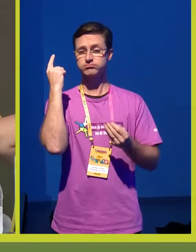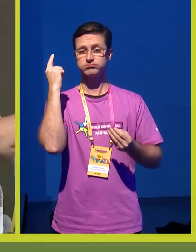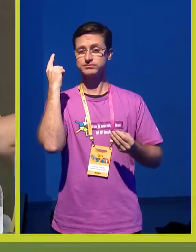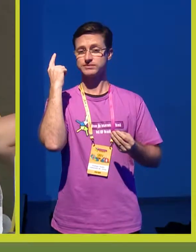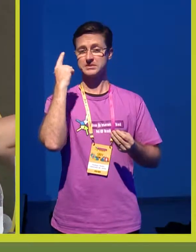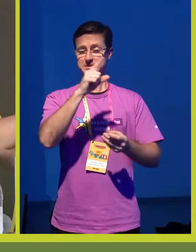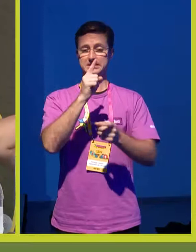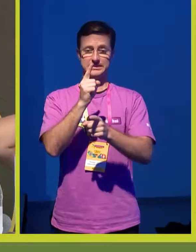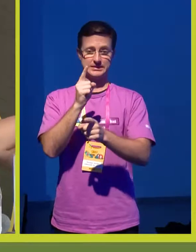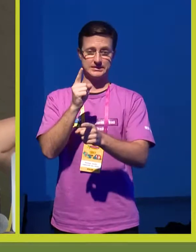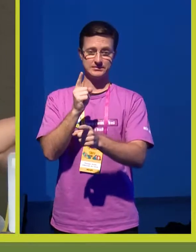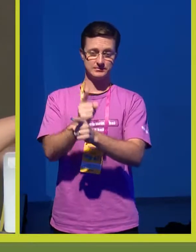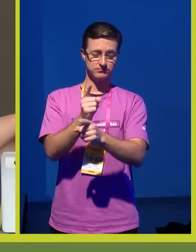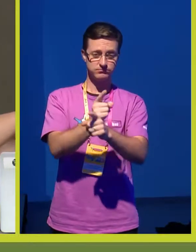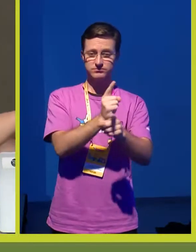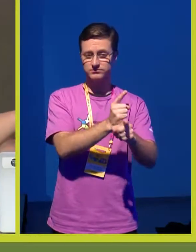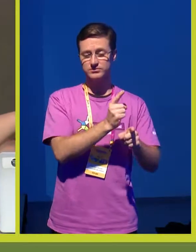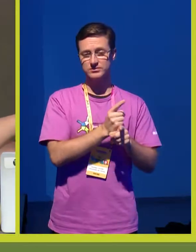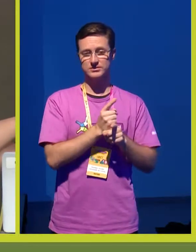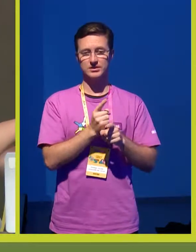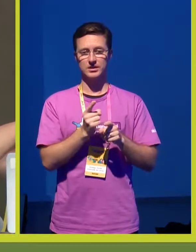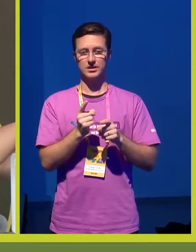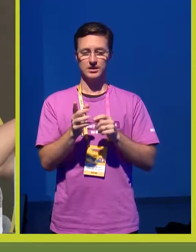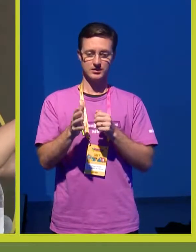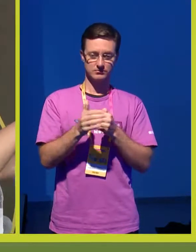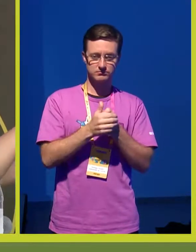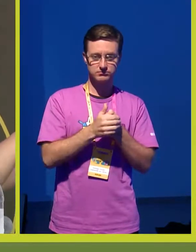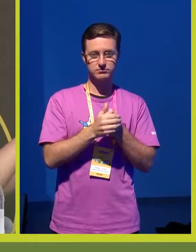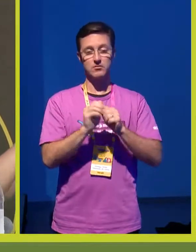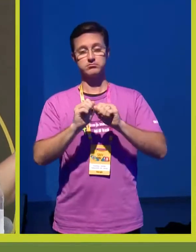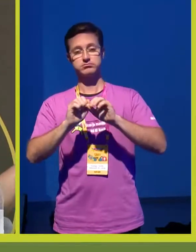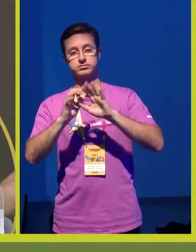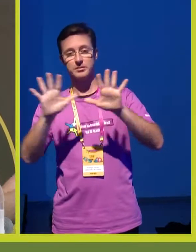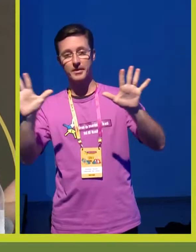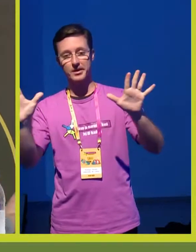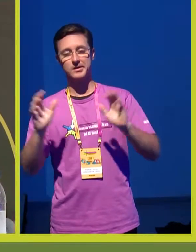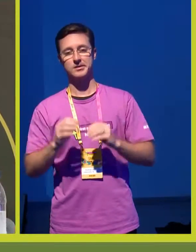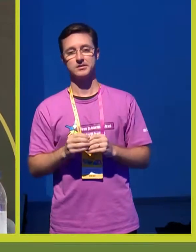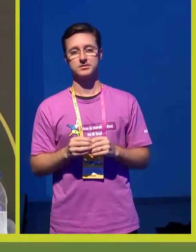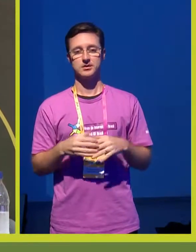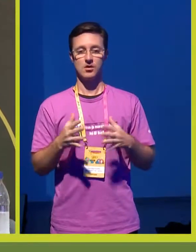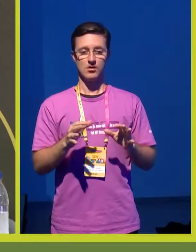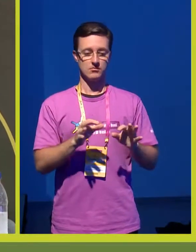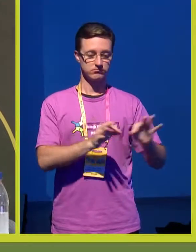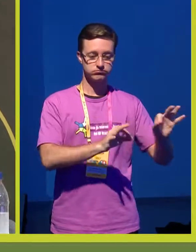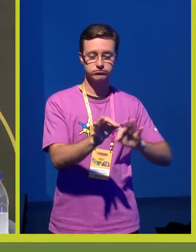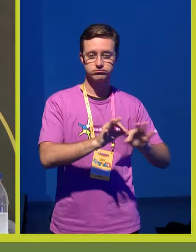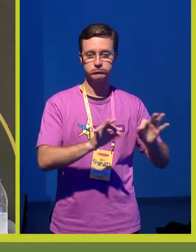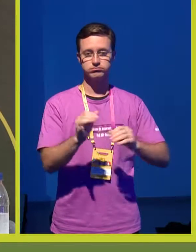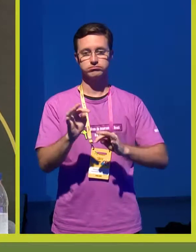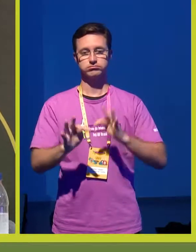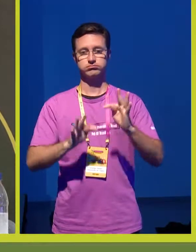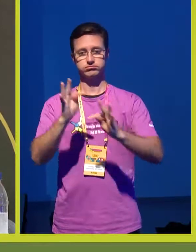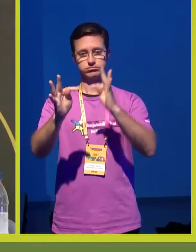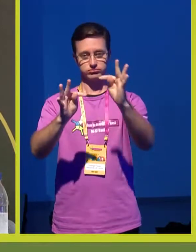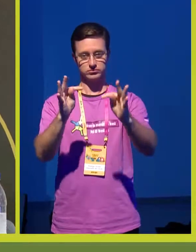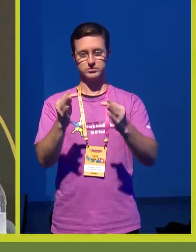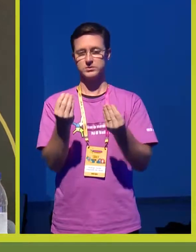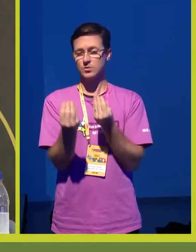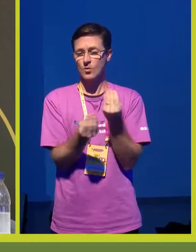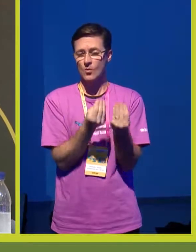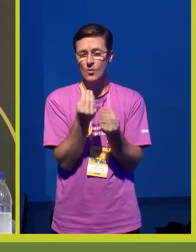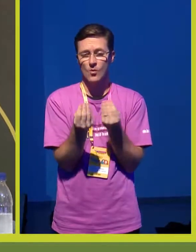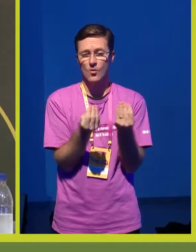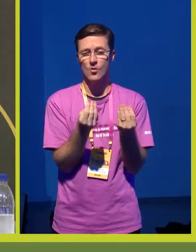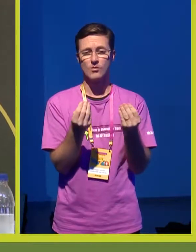possíveis de transparência, o procedimento, os procedimentos ligados à aplicação dessas tecnologias e como vem sendo a relação